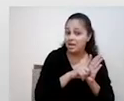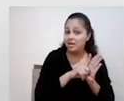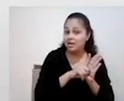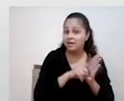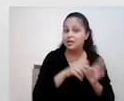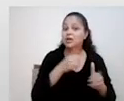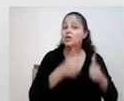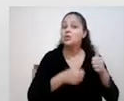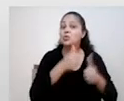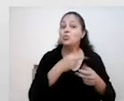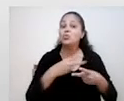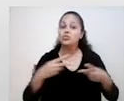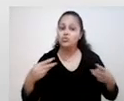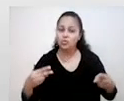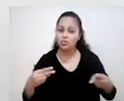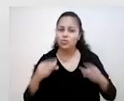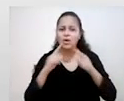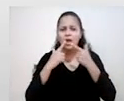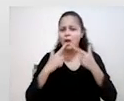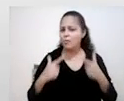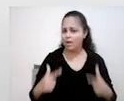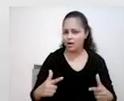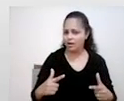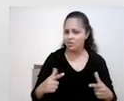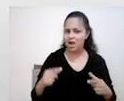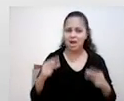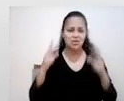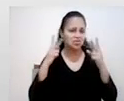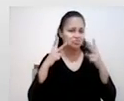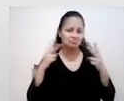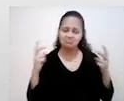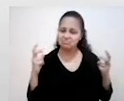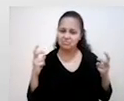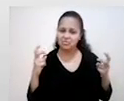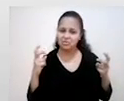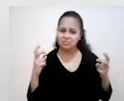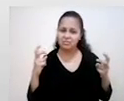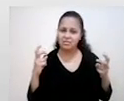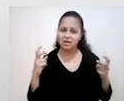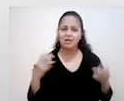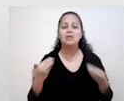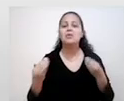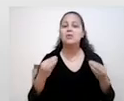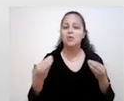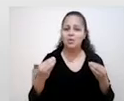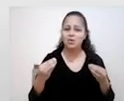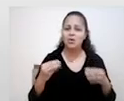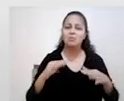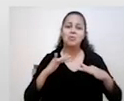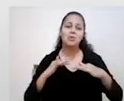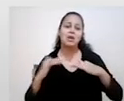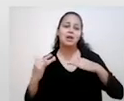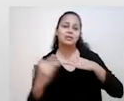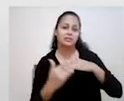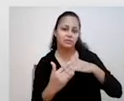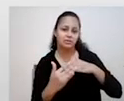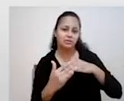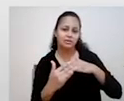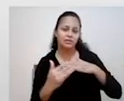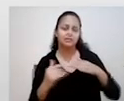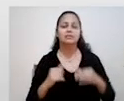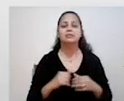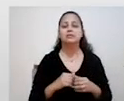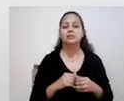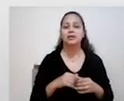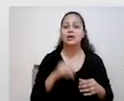tenho que me preocupar com essa linguagem? É uma linguagem comum? Será que é a mesma que eu posso escrever nas redes sociais, por exemplo? A mesma que eu